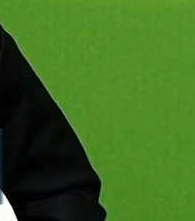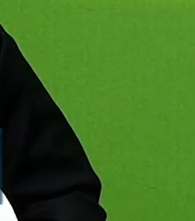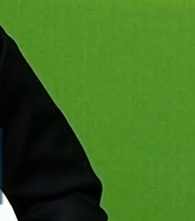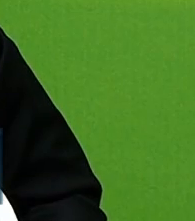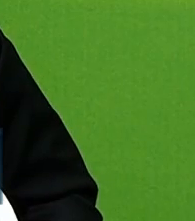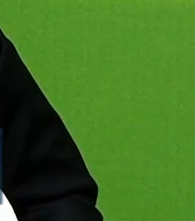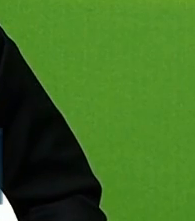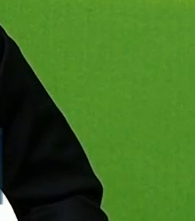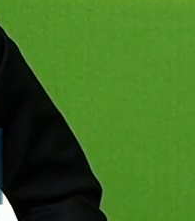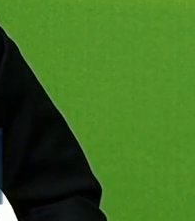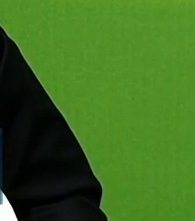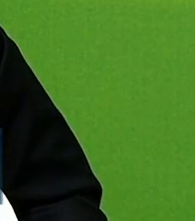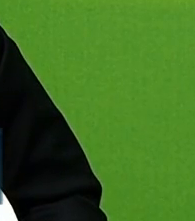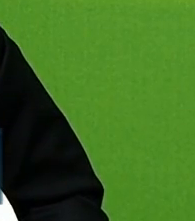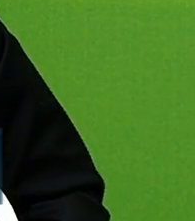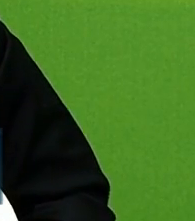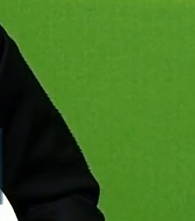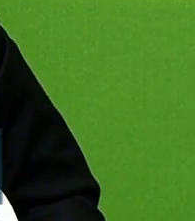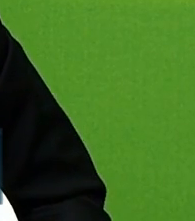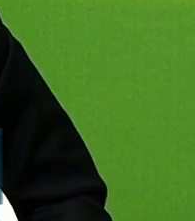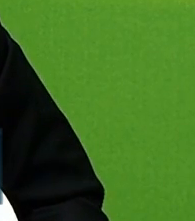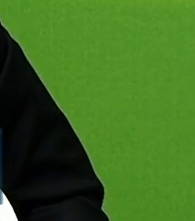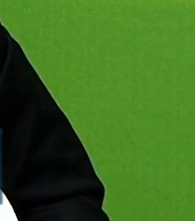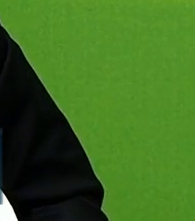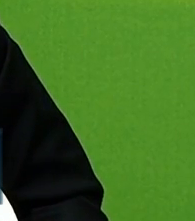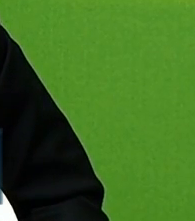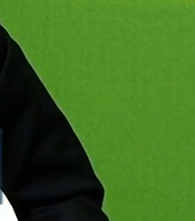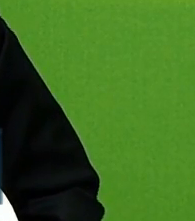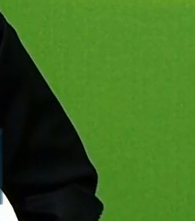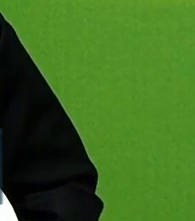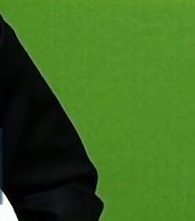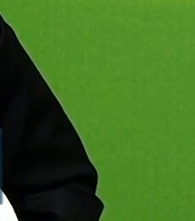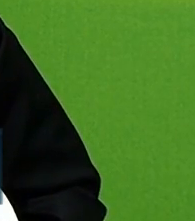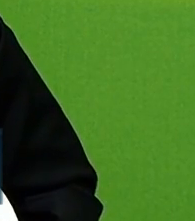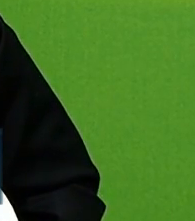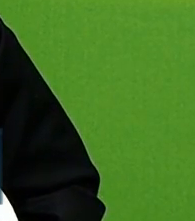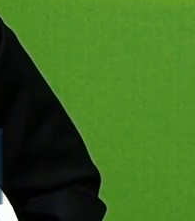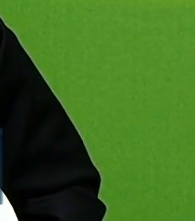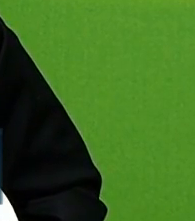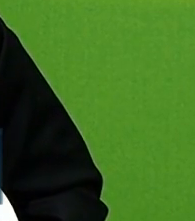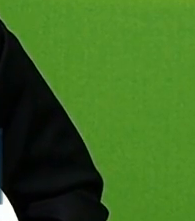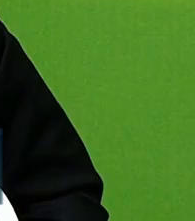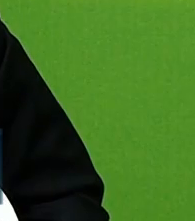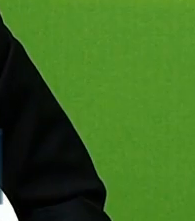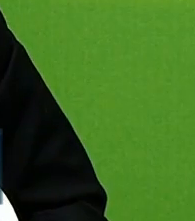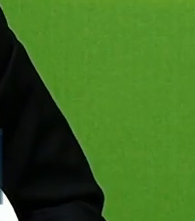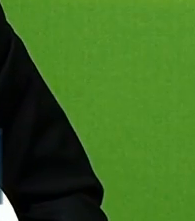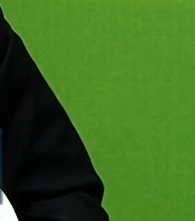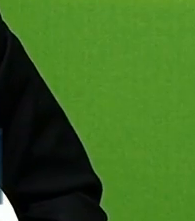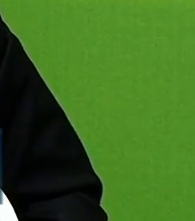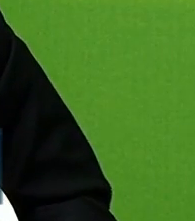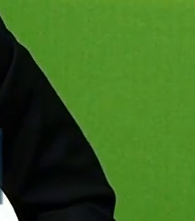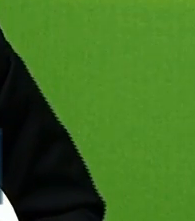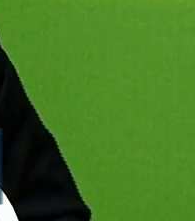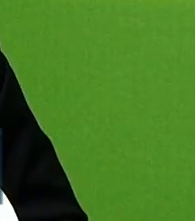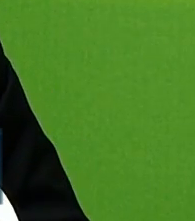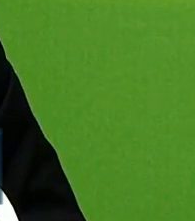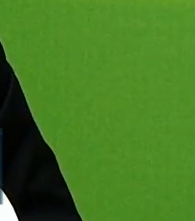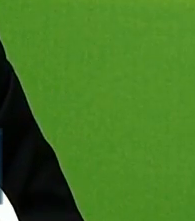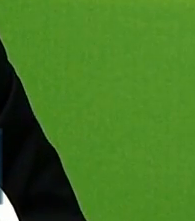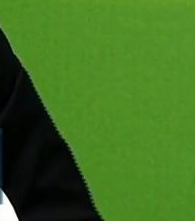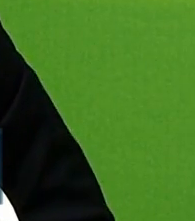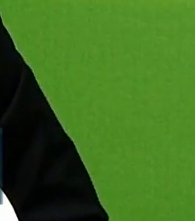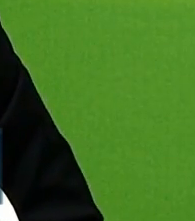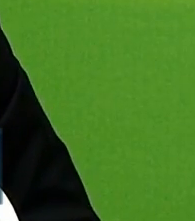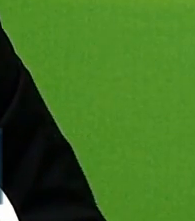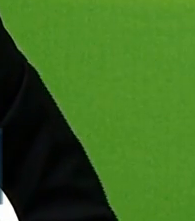espaços eh Entre todos os nossos países em última análise se trata disso se trata de entender que